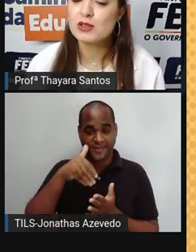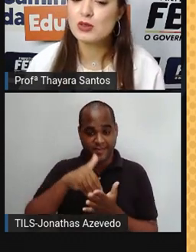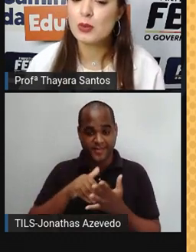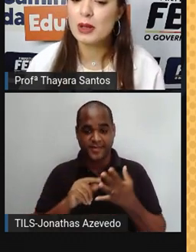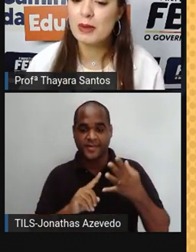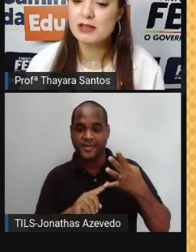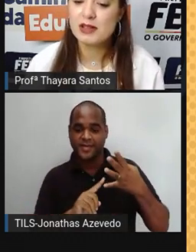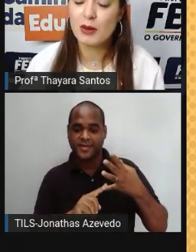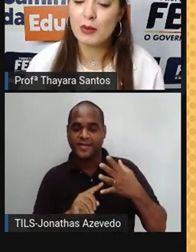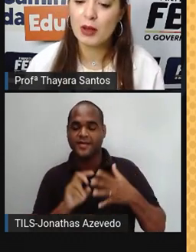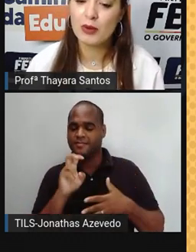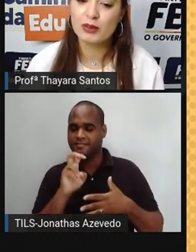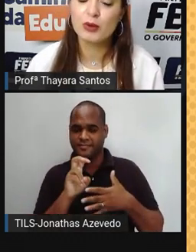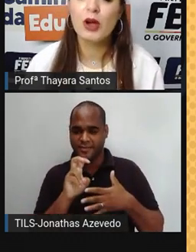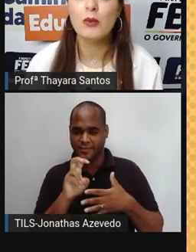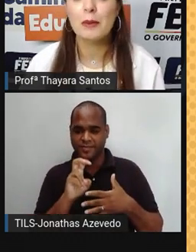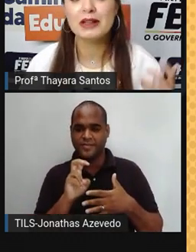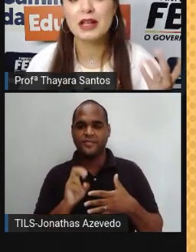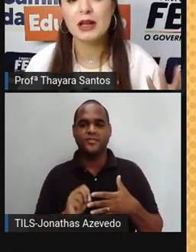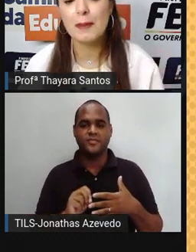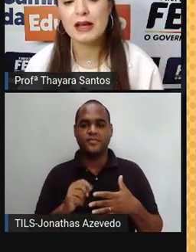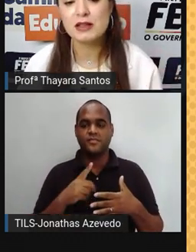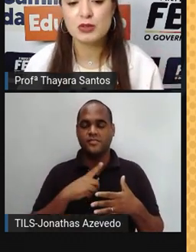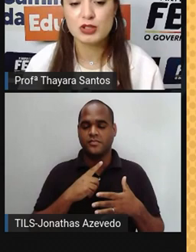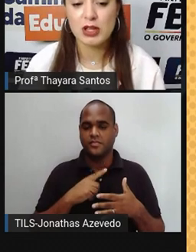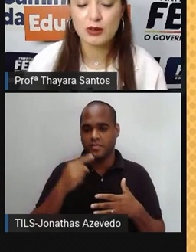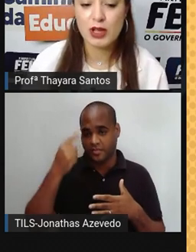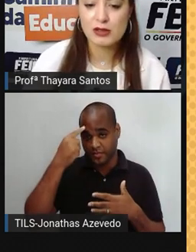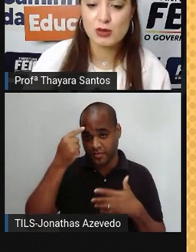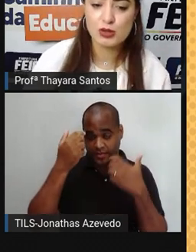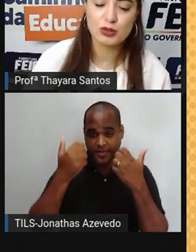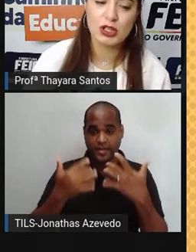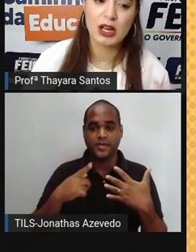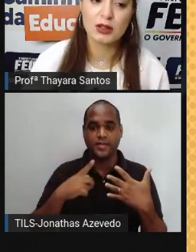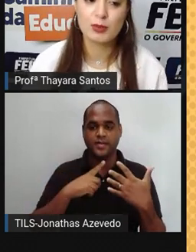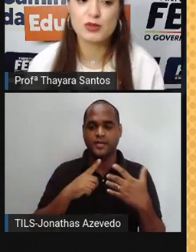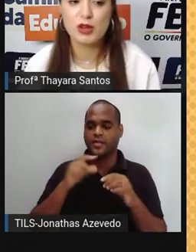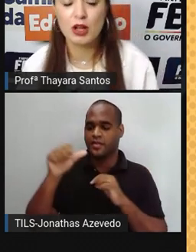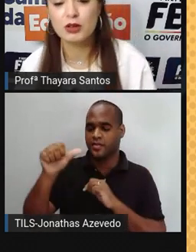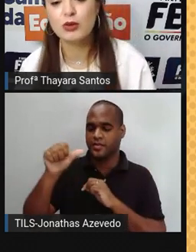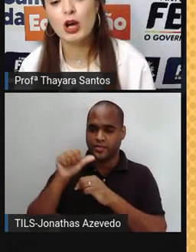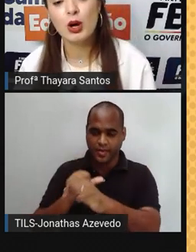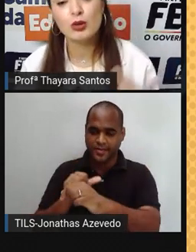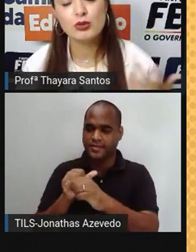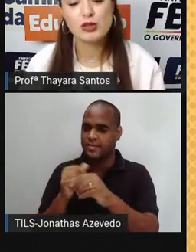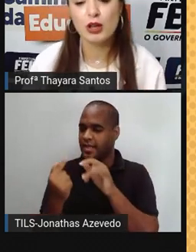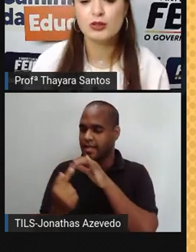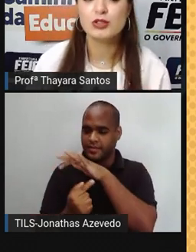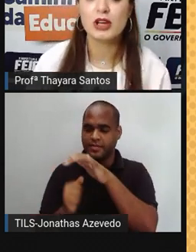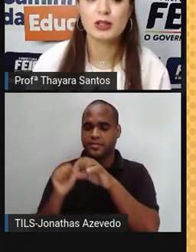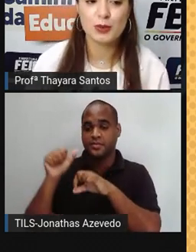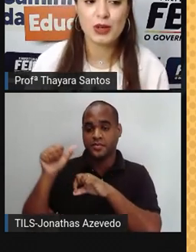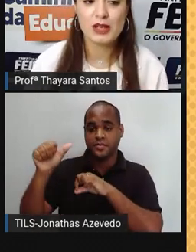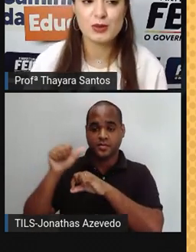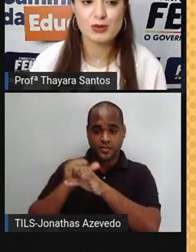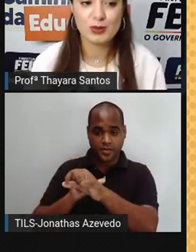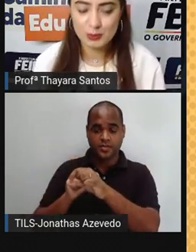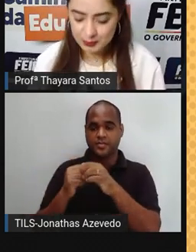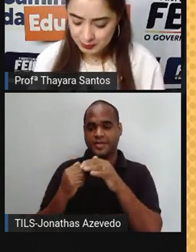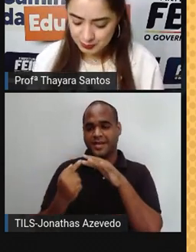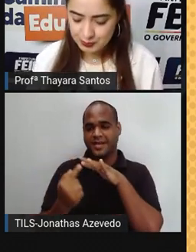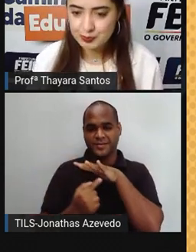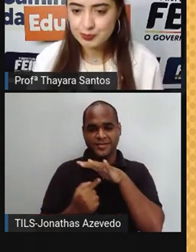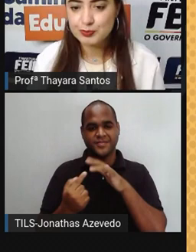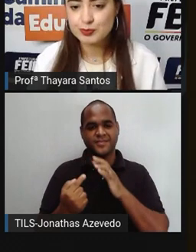número cinco é a sublimação que quando uma matéria passa do estado gasoso direto para o sólido ou dos sólidos direto para o